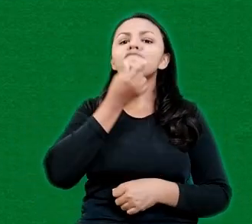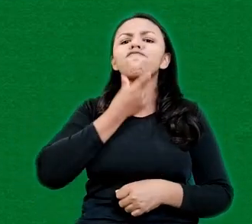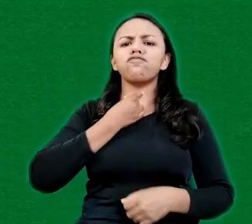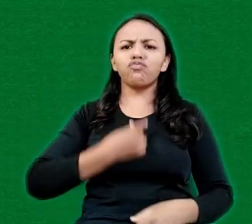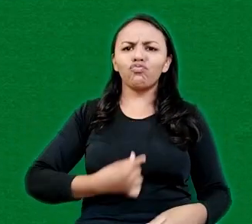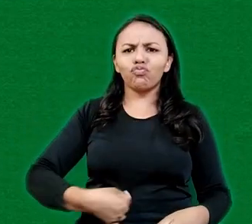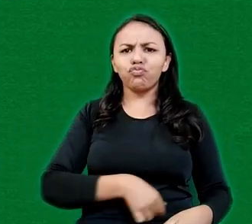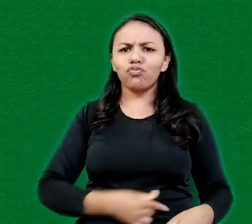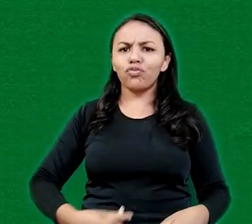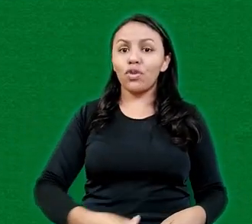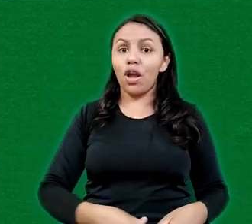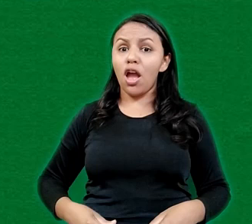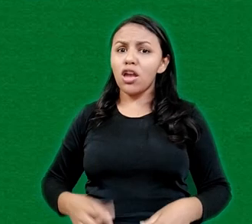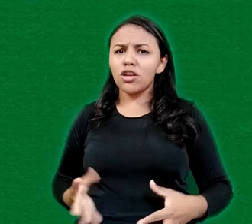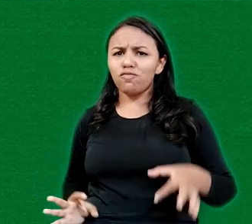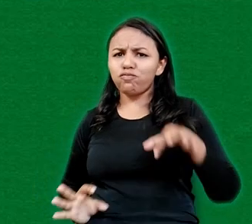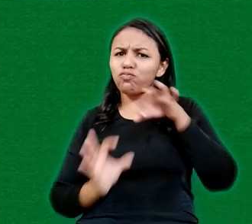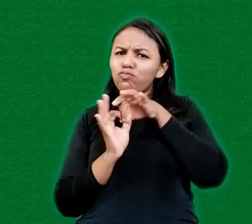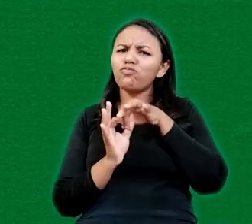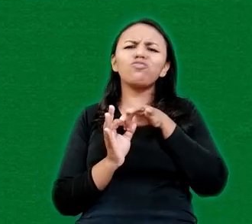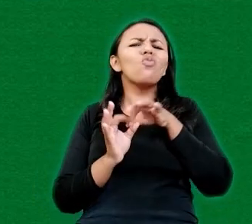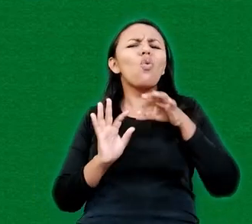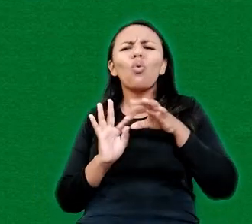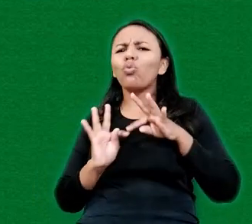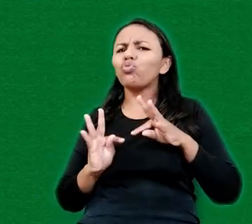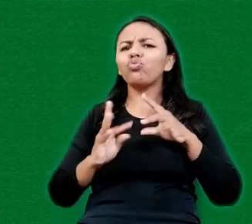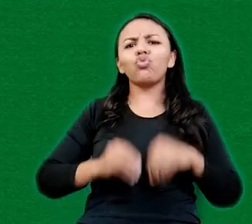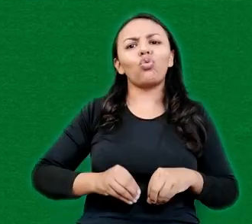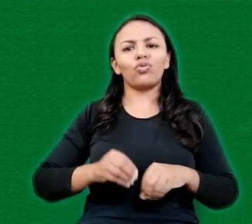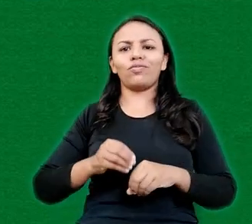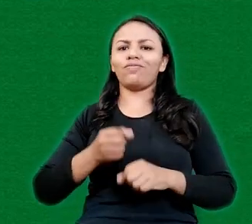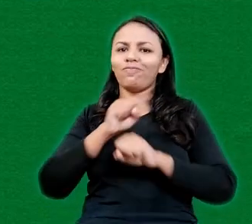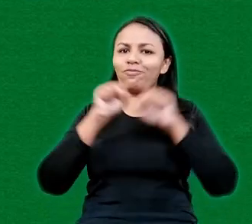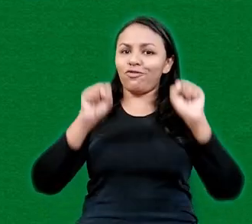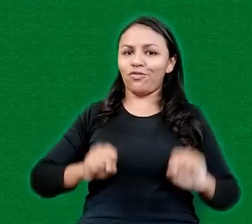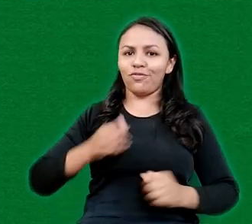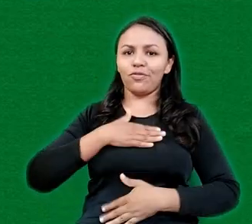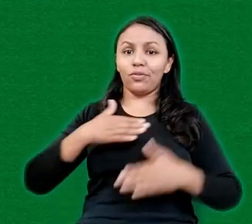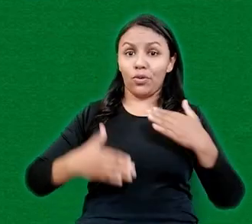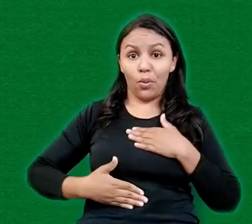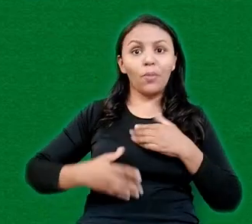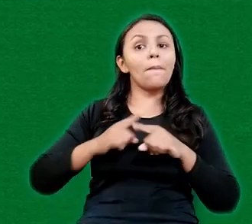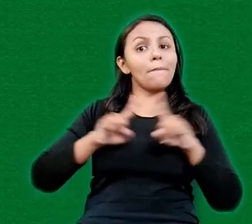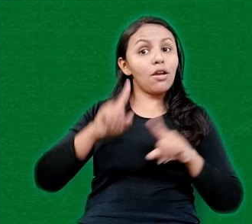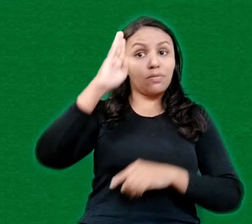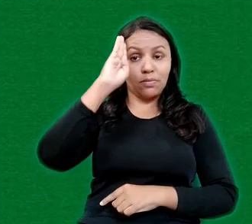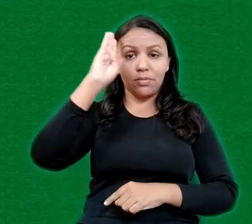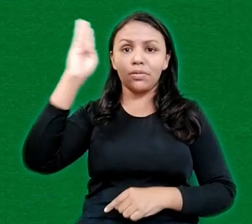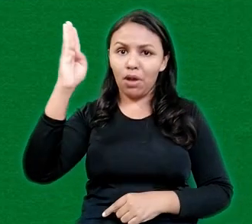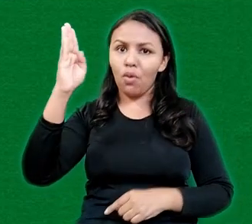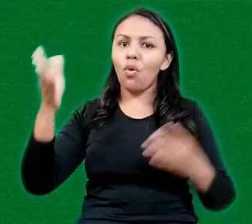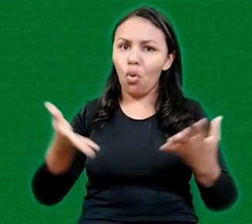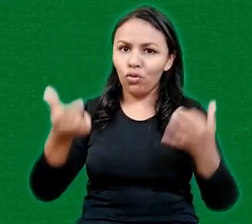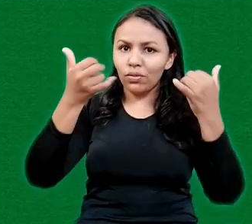gastrointestinal ele tem total comunicação com todos os sistemas do nosso organismo. Mas aqui a gente destaca principalmente o que nós